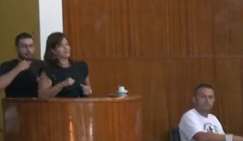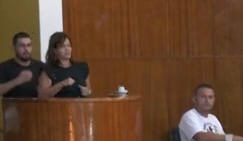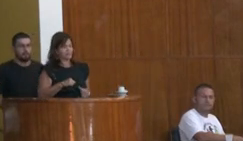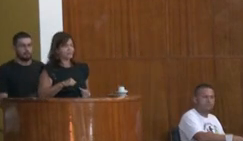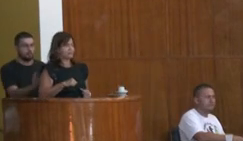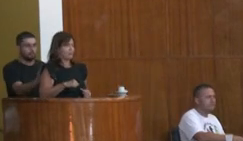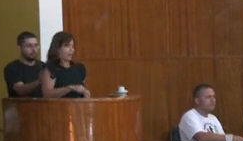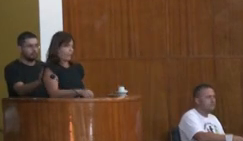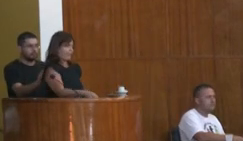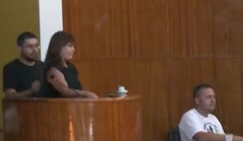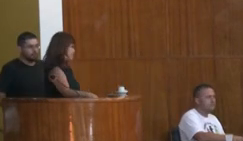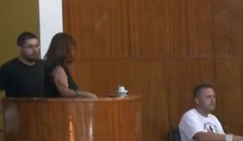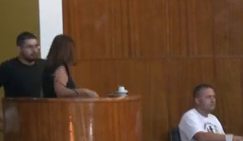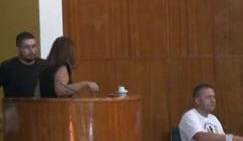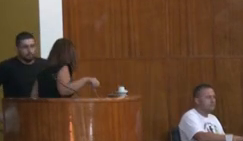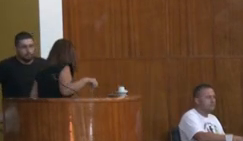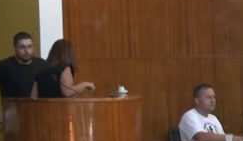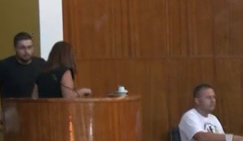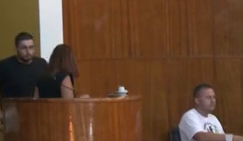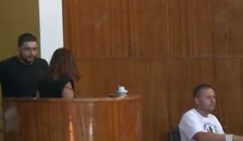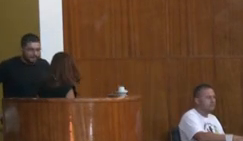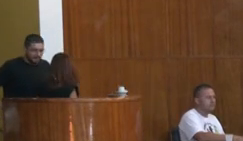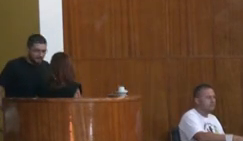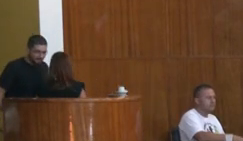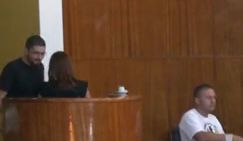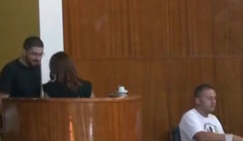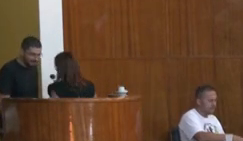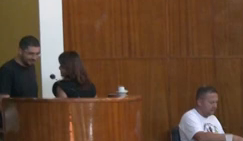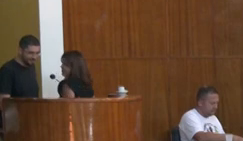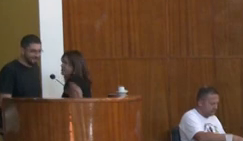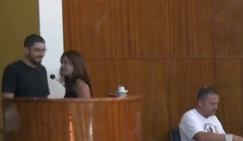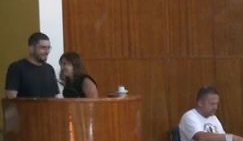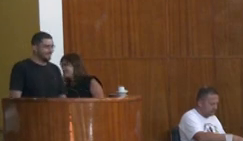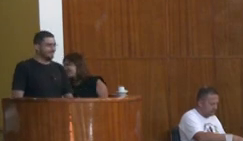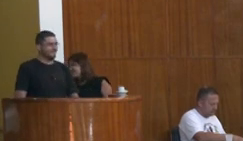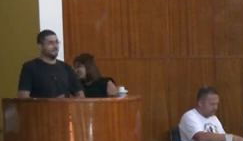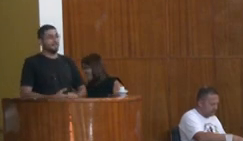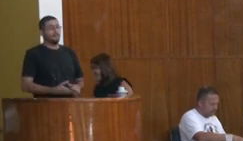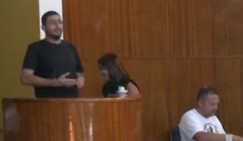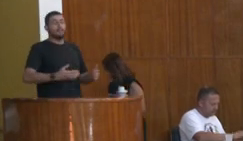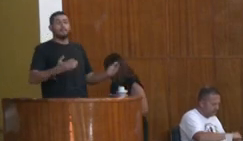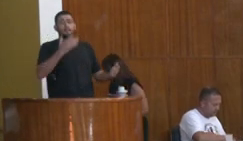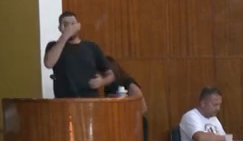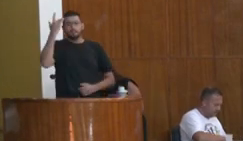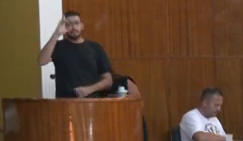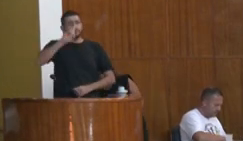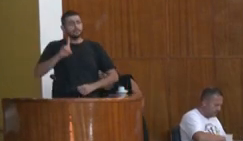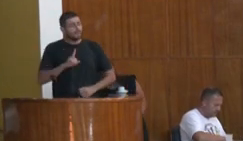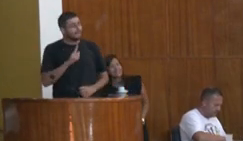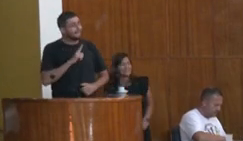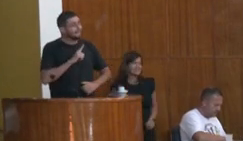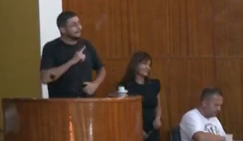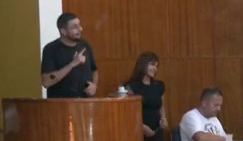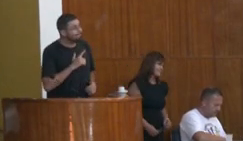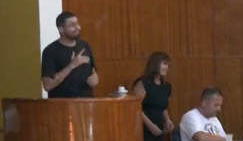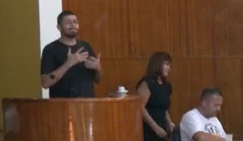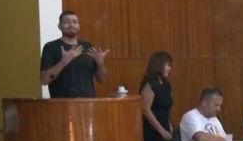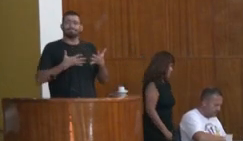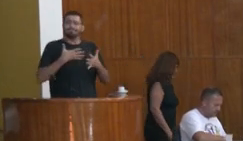deficiência. Você pode até falar assim, olha, essa pessoa com deficiência tem uma limitação que não vai